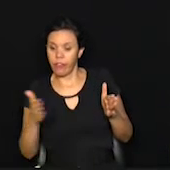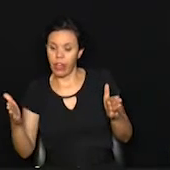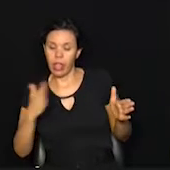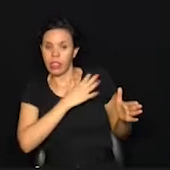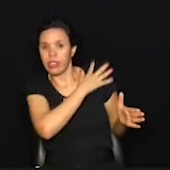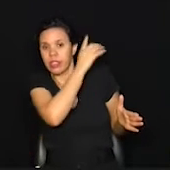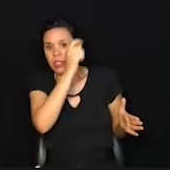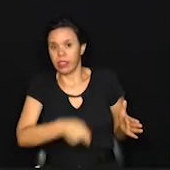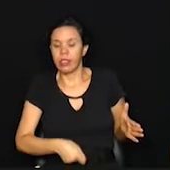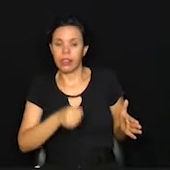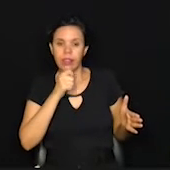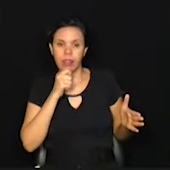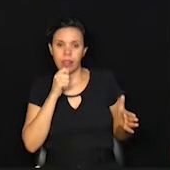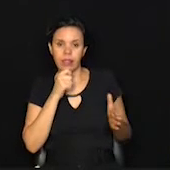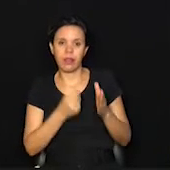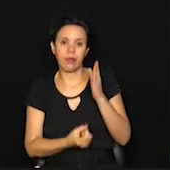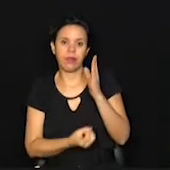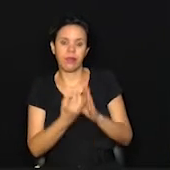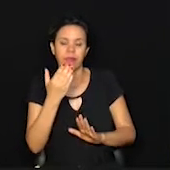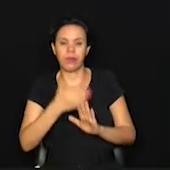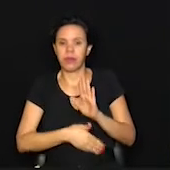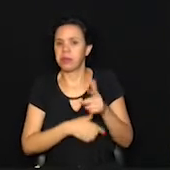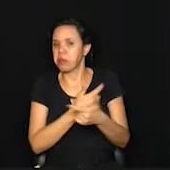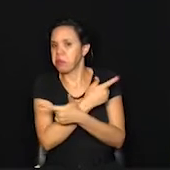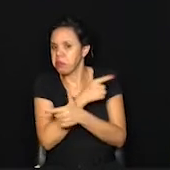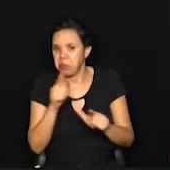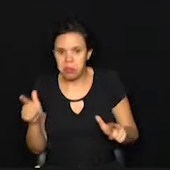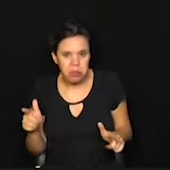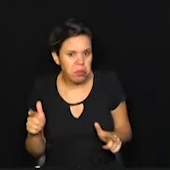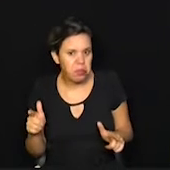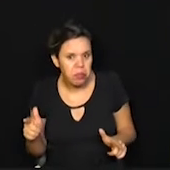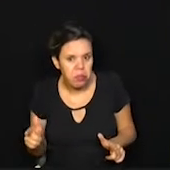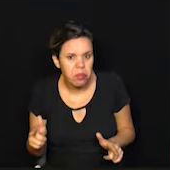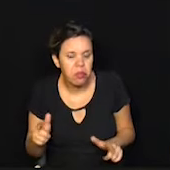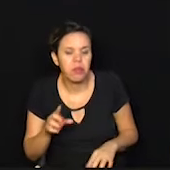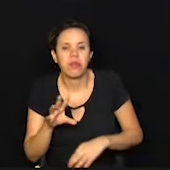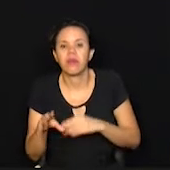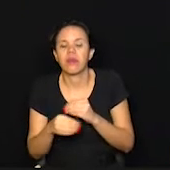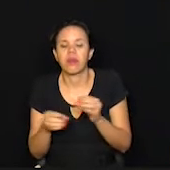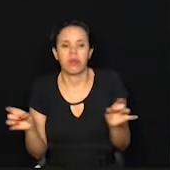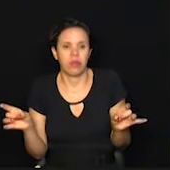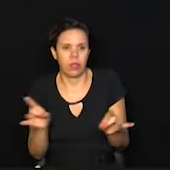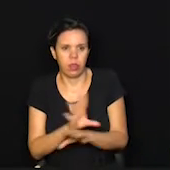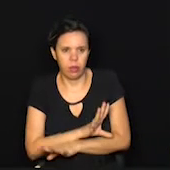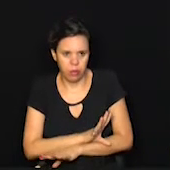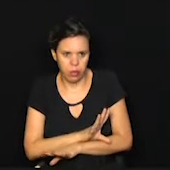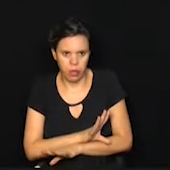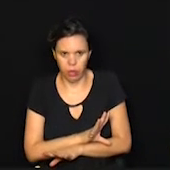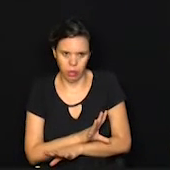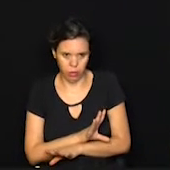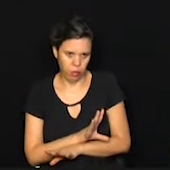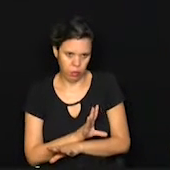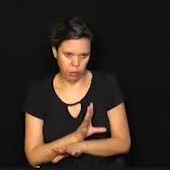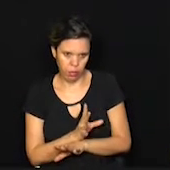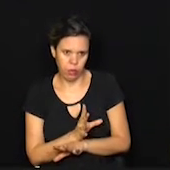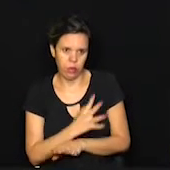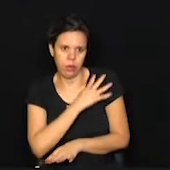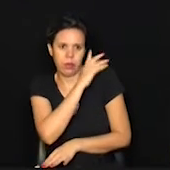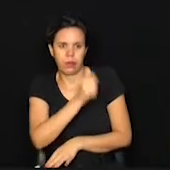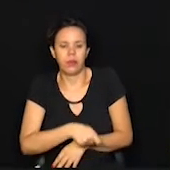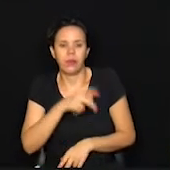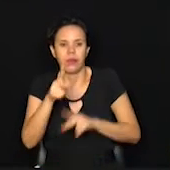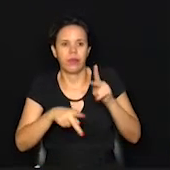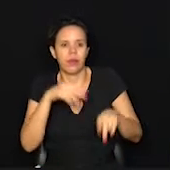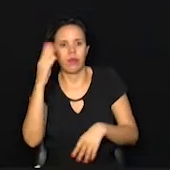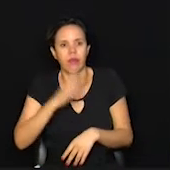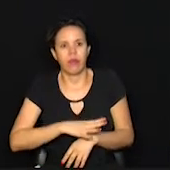ditadura em que ainda parecia que não tinha se completado o processo muitas vezes a gente hoje em dia no